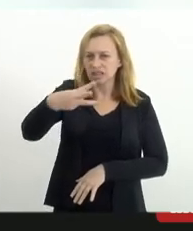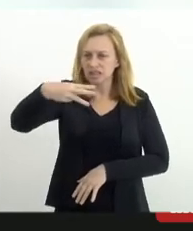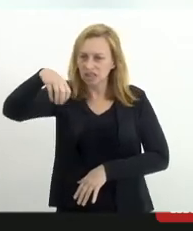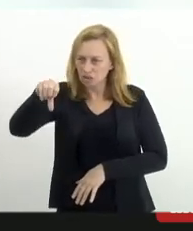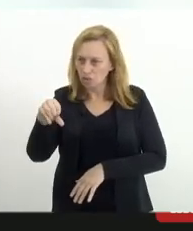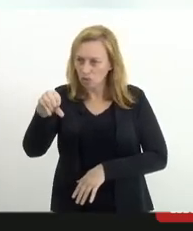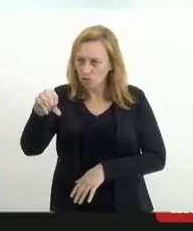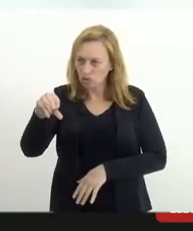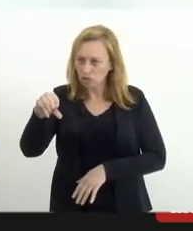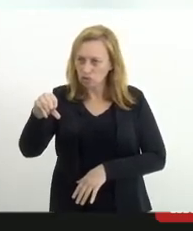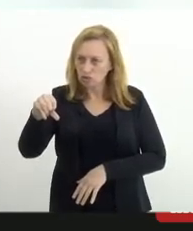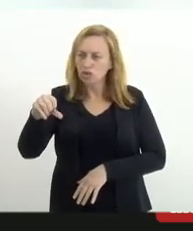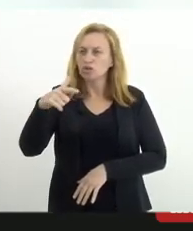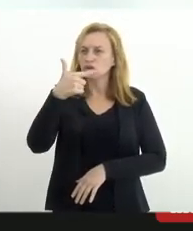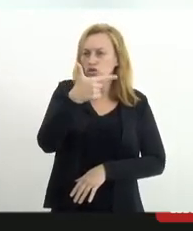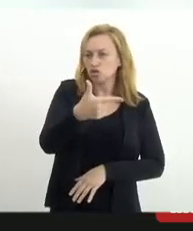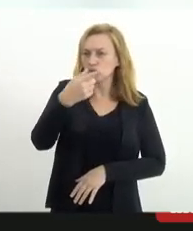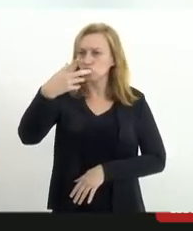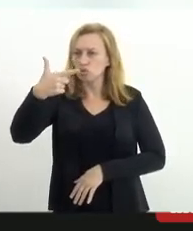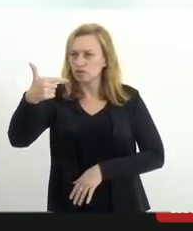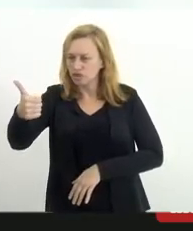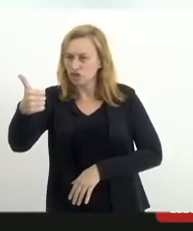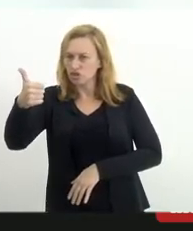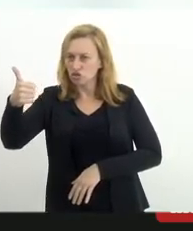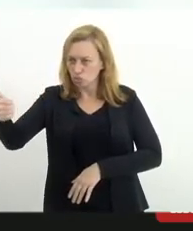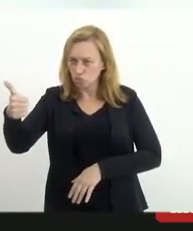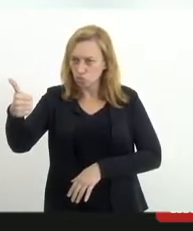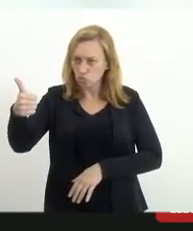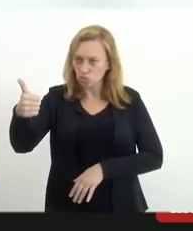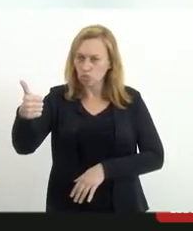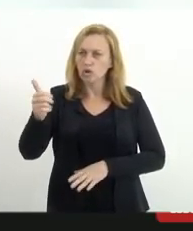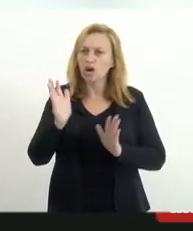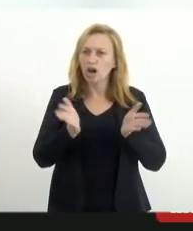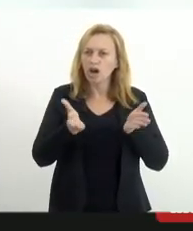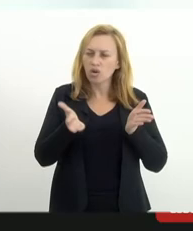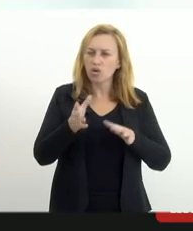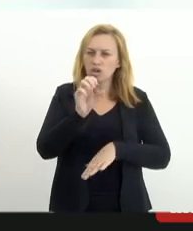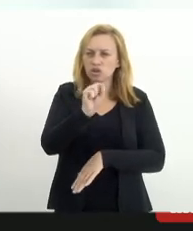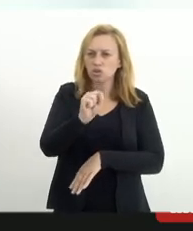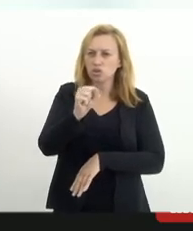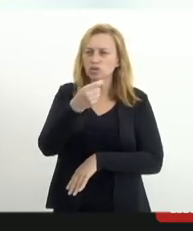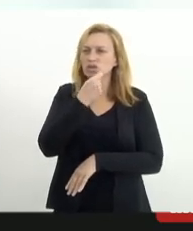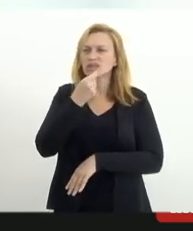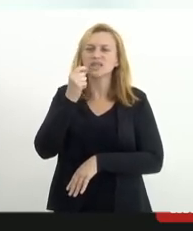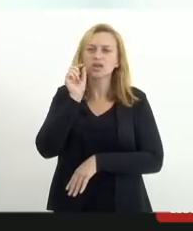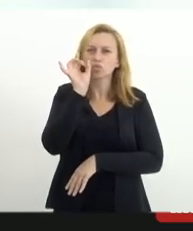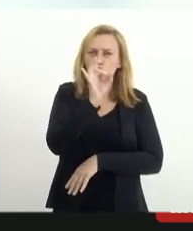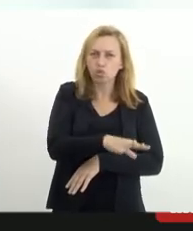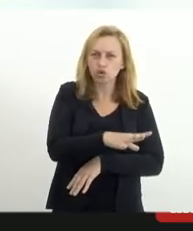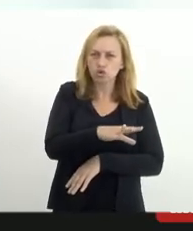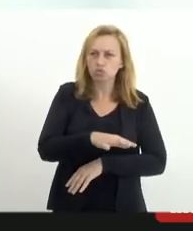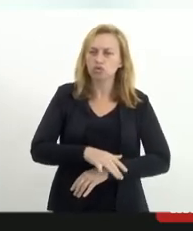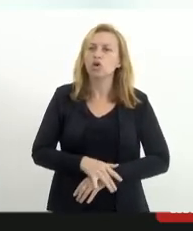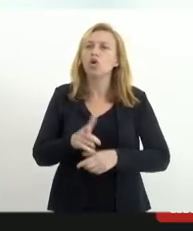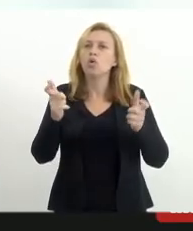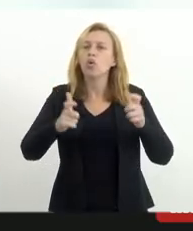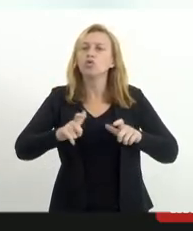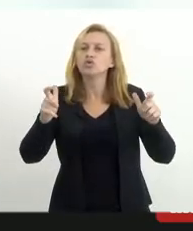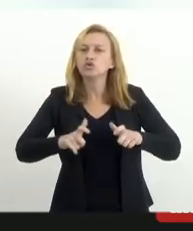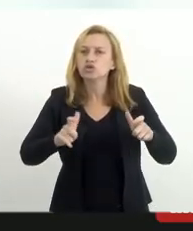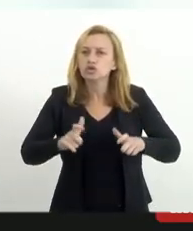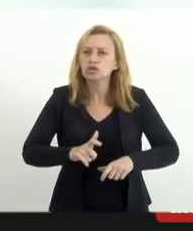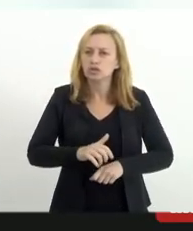139 de 2021, que foi agora de 8 de setembro último, onde